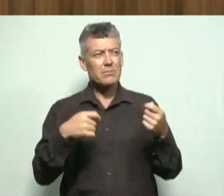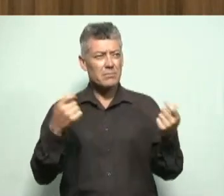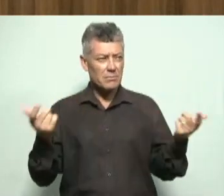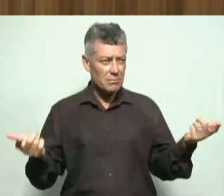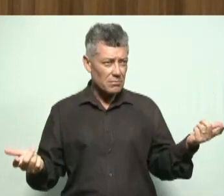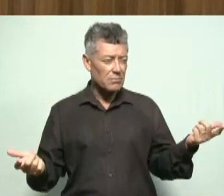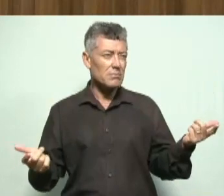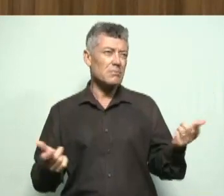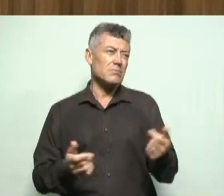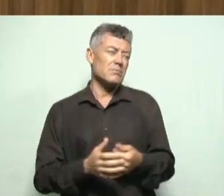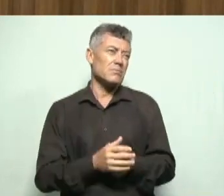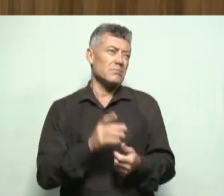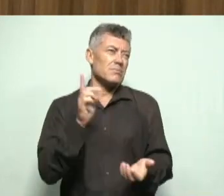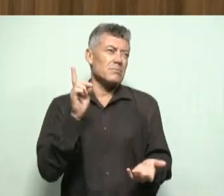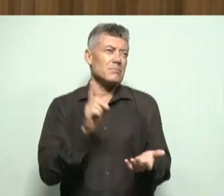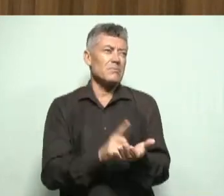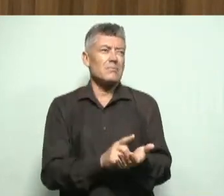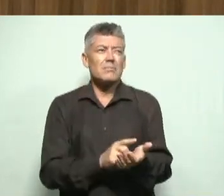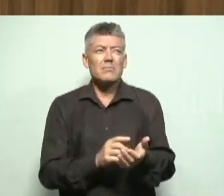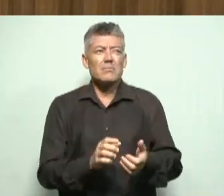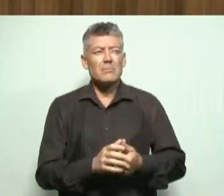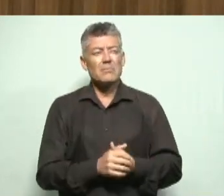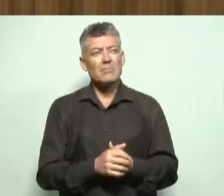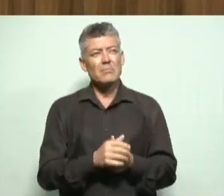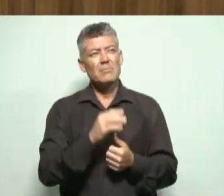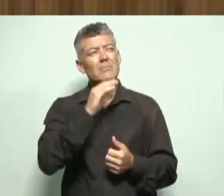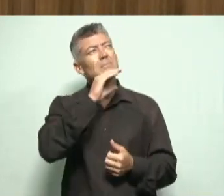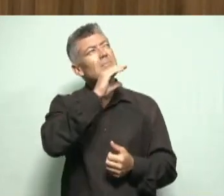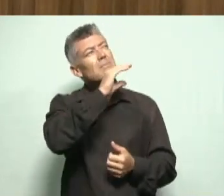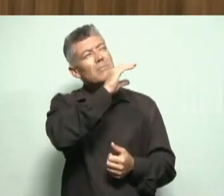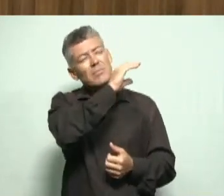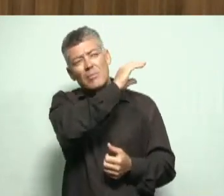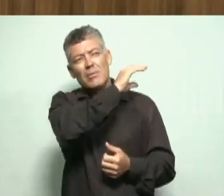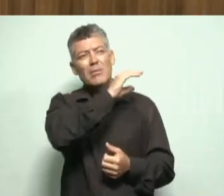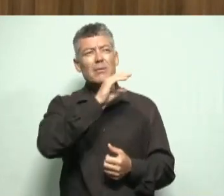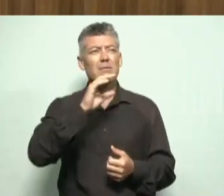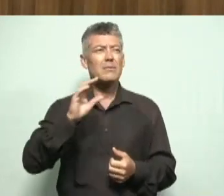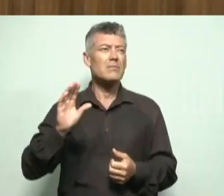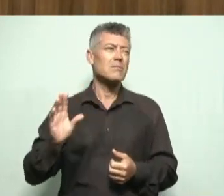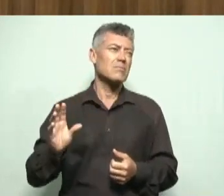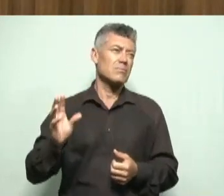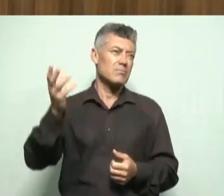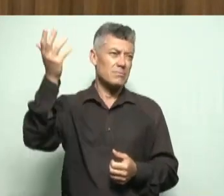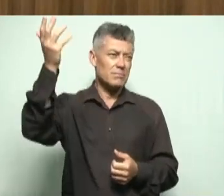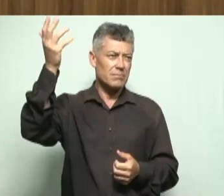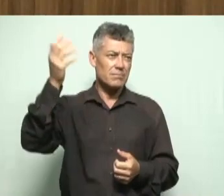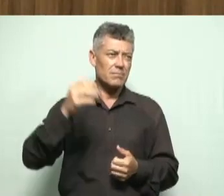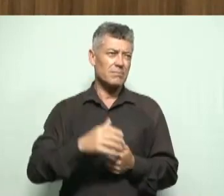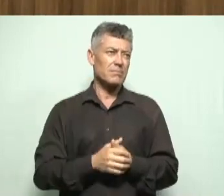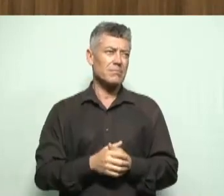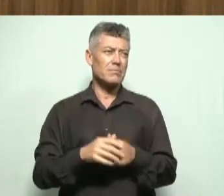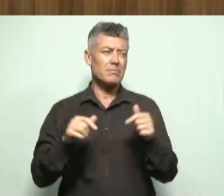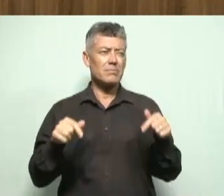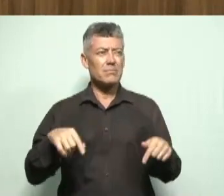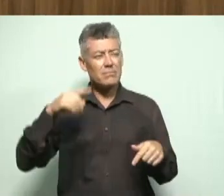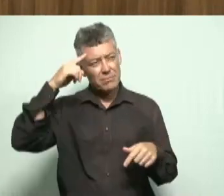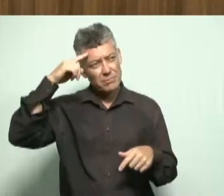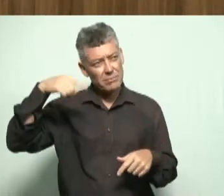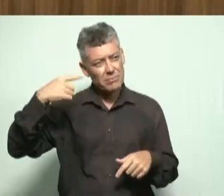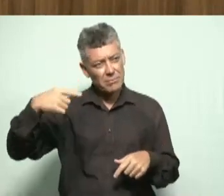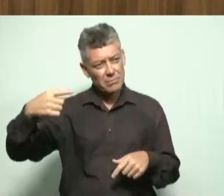que realmente a questão climática está afetando diretamente o nosso dia a dia.